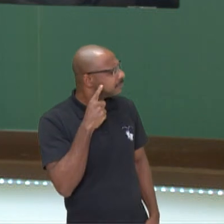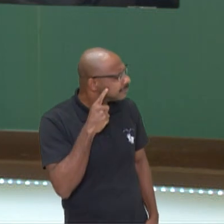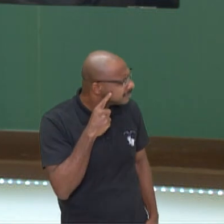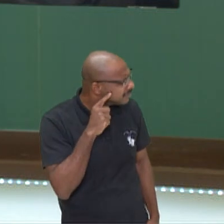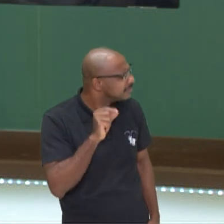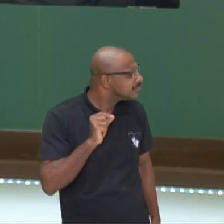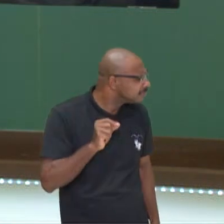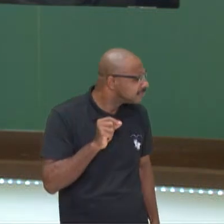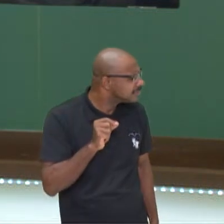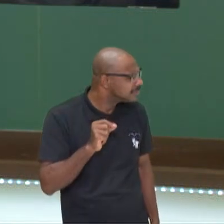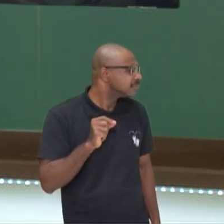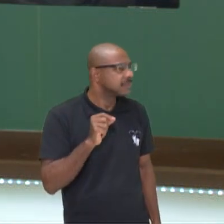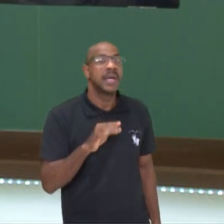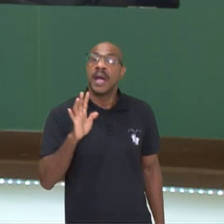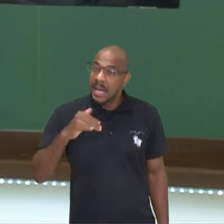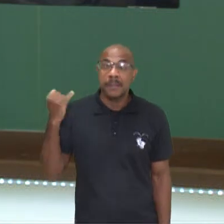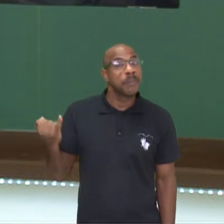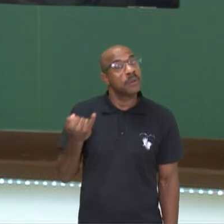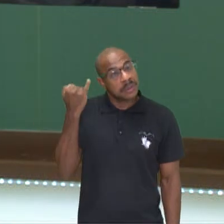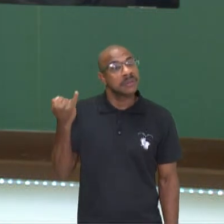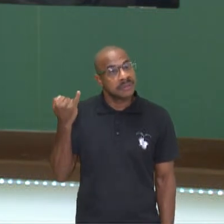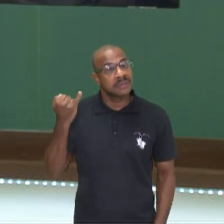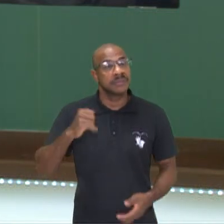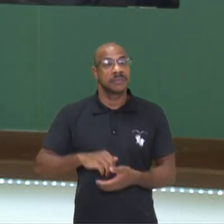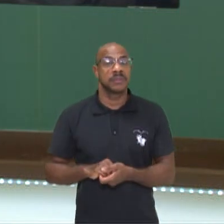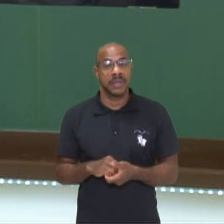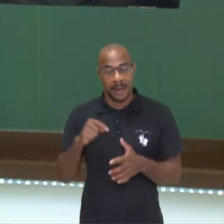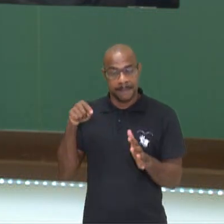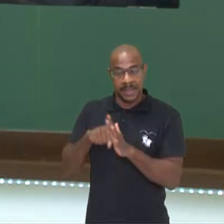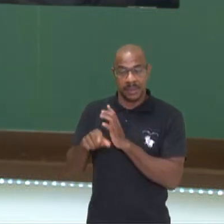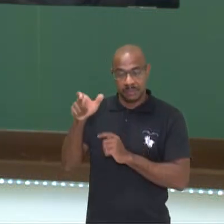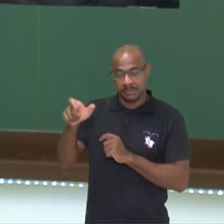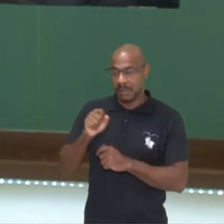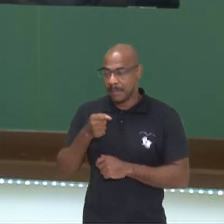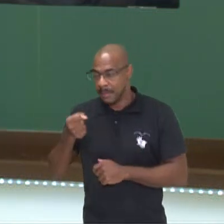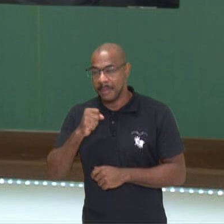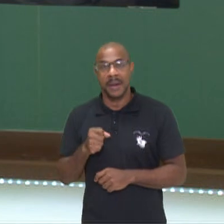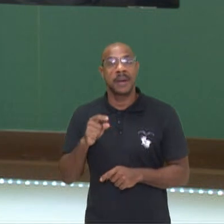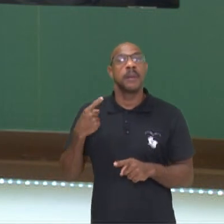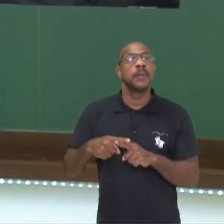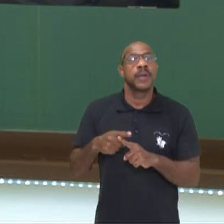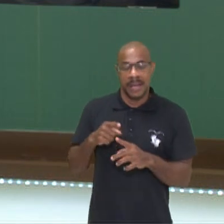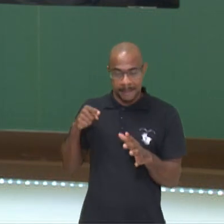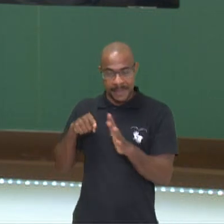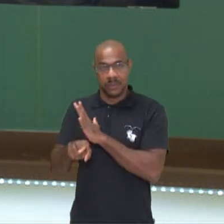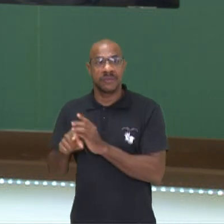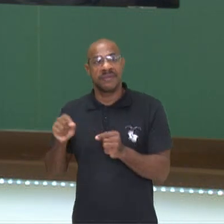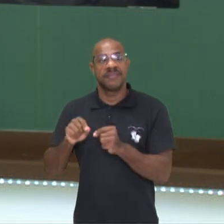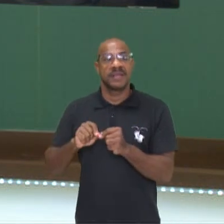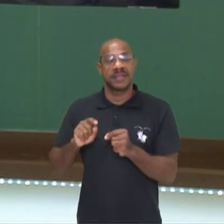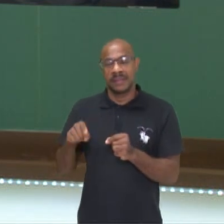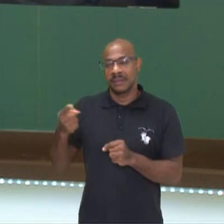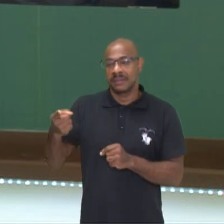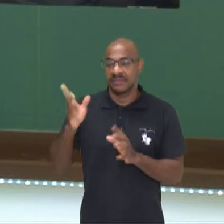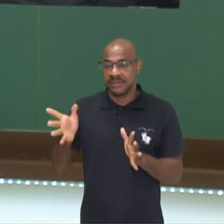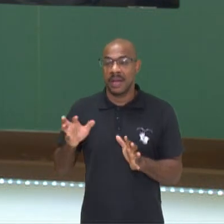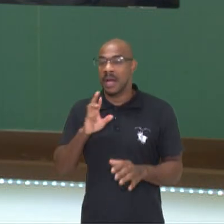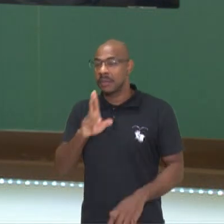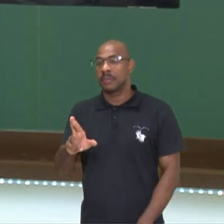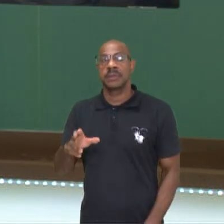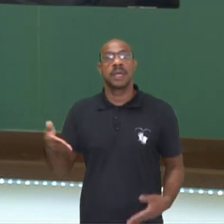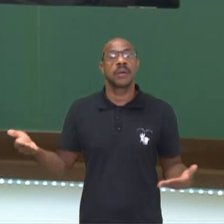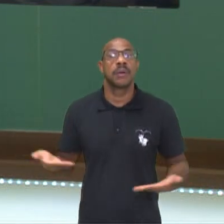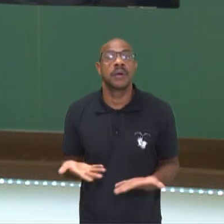importantíssimo por quê que é importante isso porque às vezes a pergunta que vai fazer lá na frente ele acabou de responder